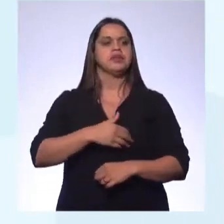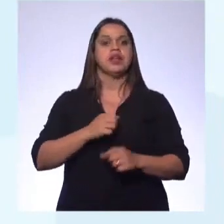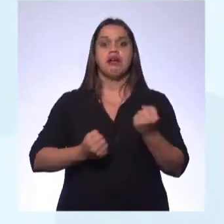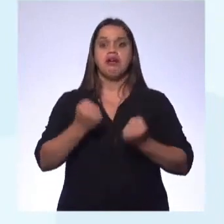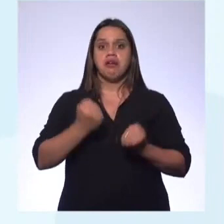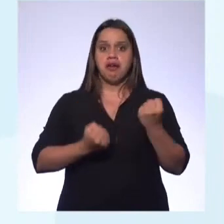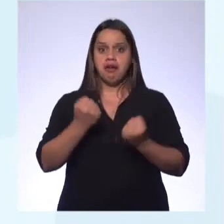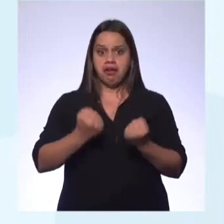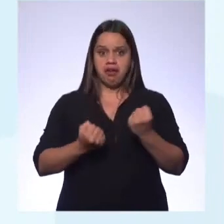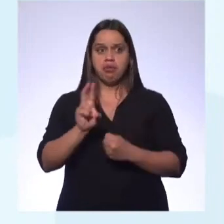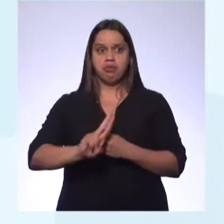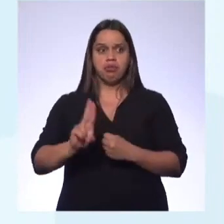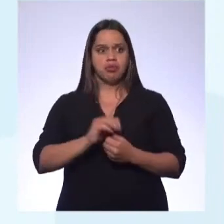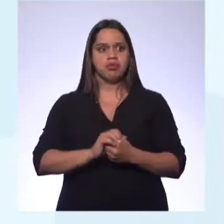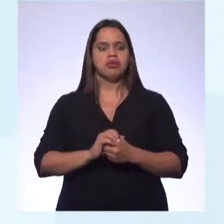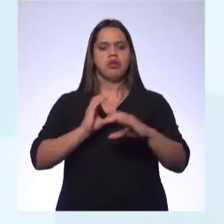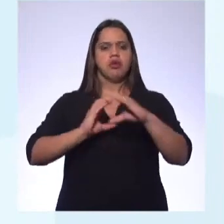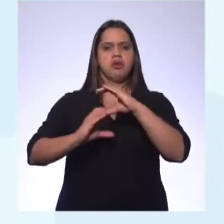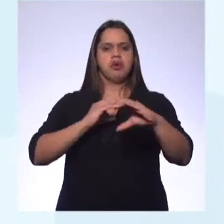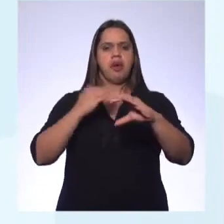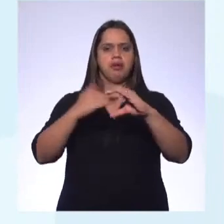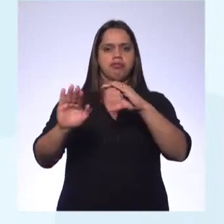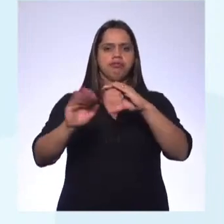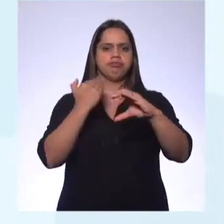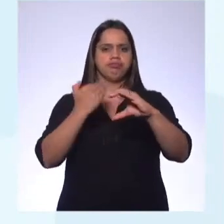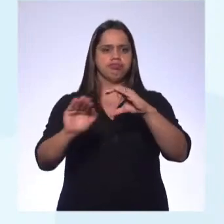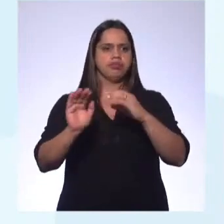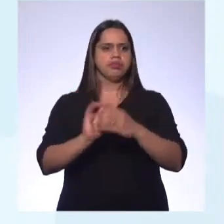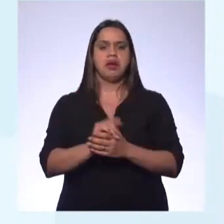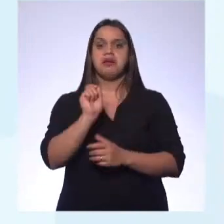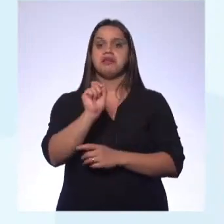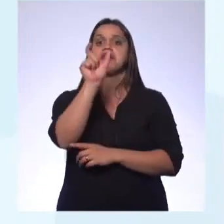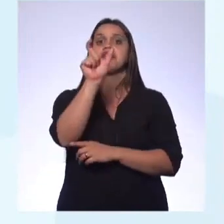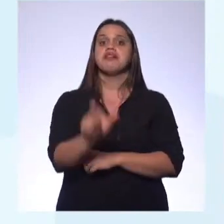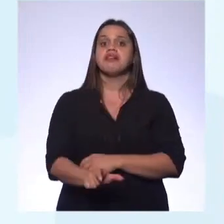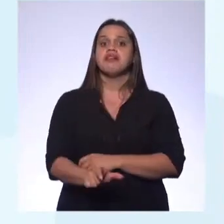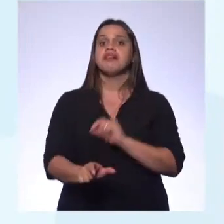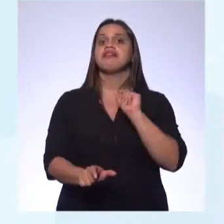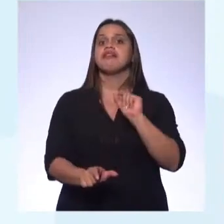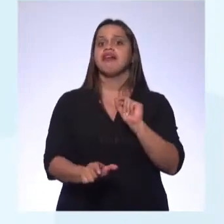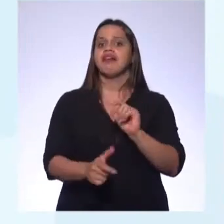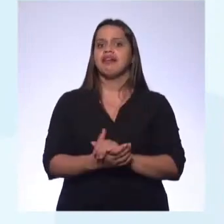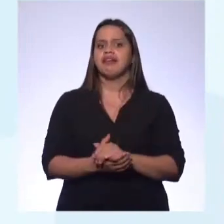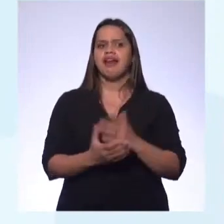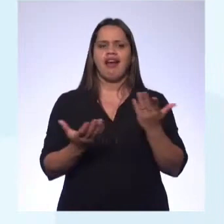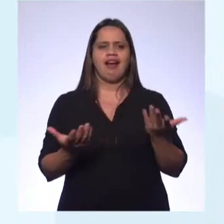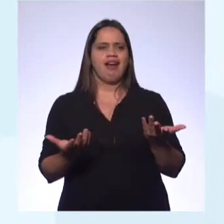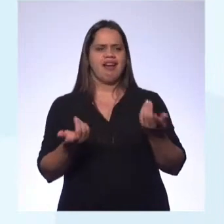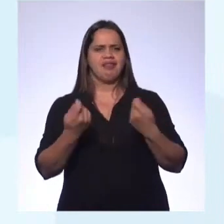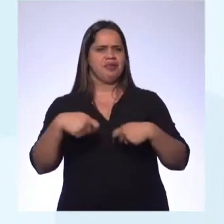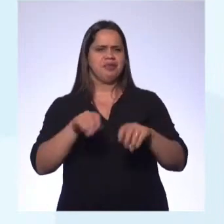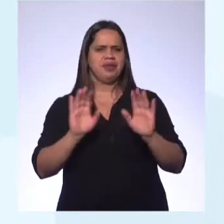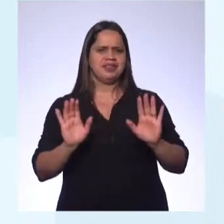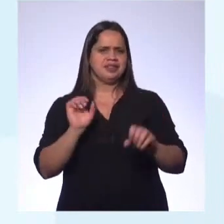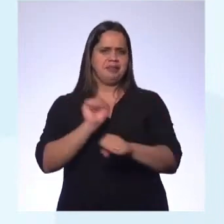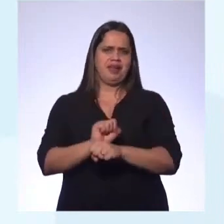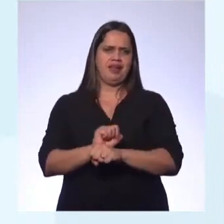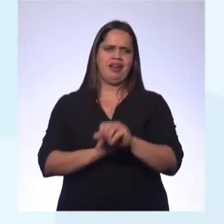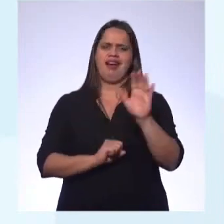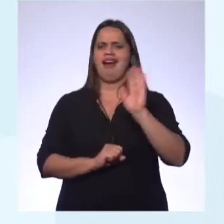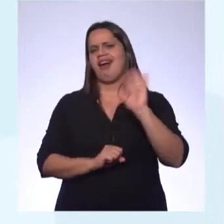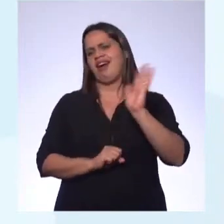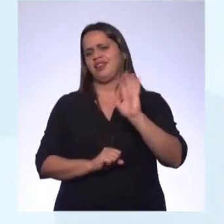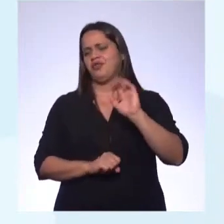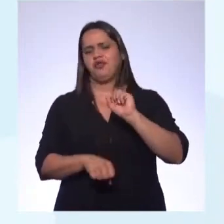de carro, comunica-se por e-mail. Quem é este homem? Acho que não precisa nem parar. Eu não vou